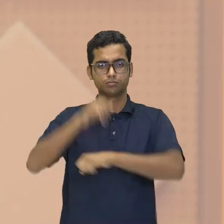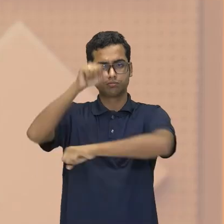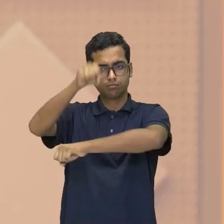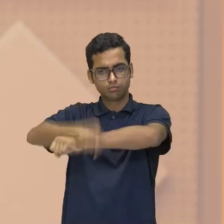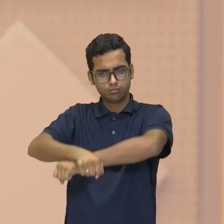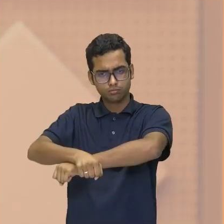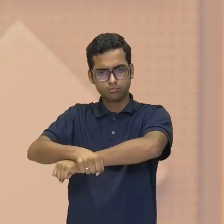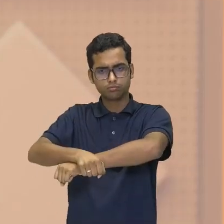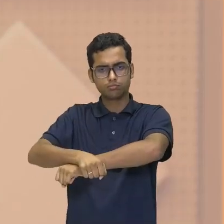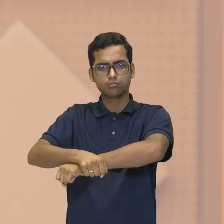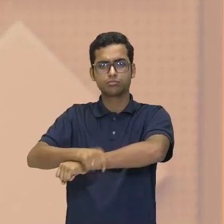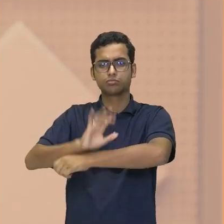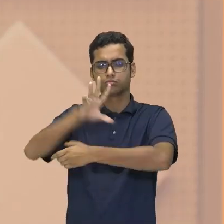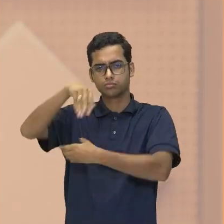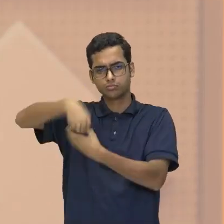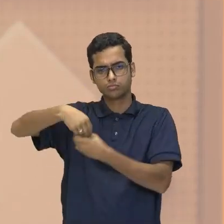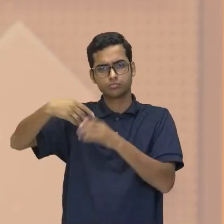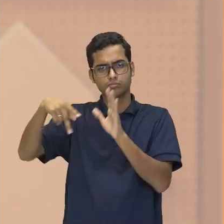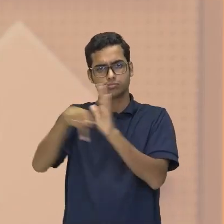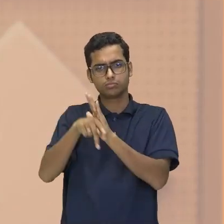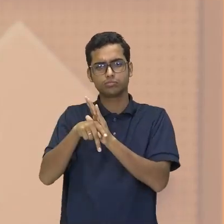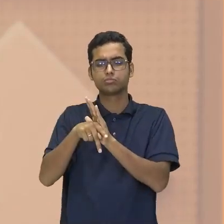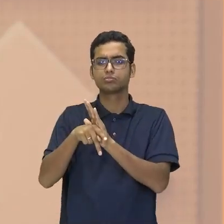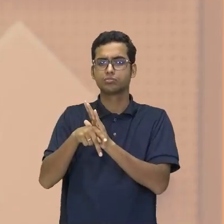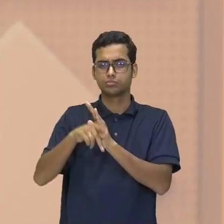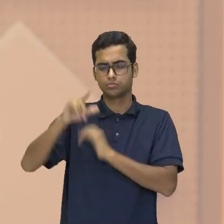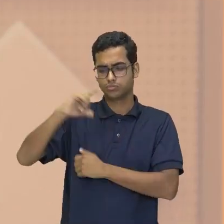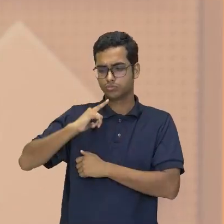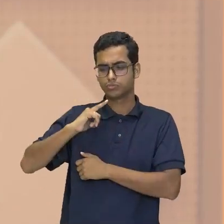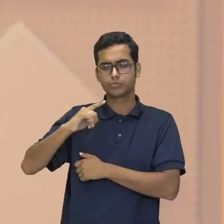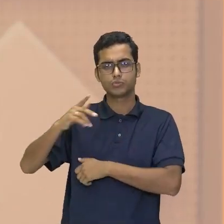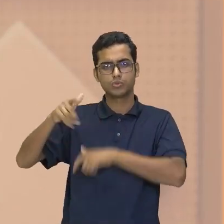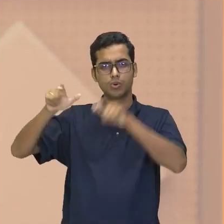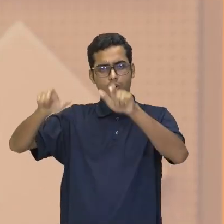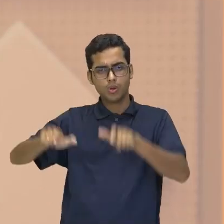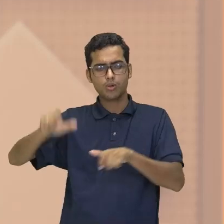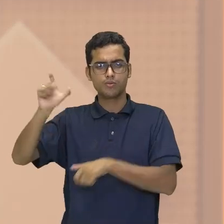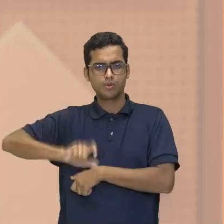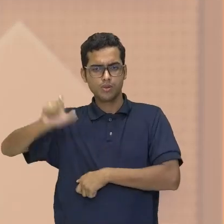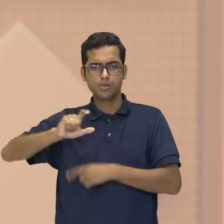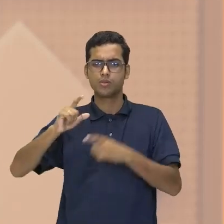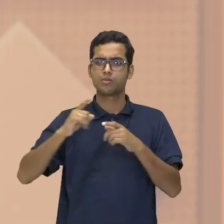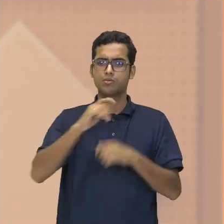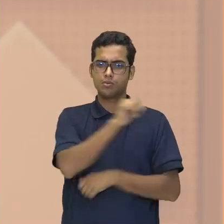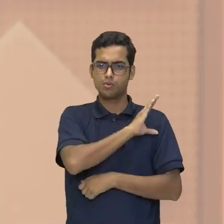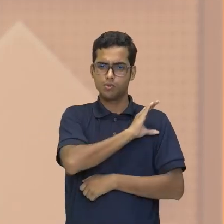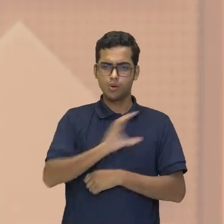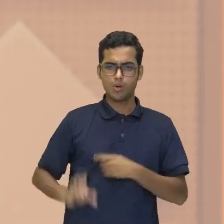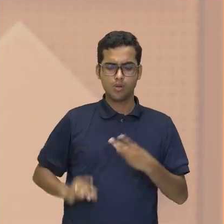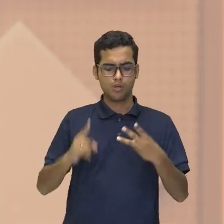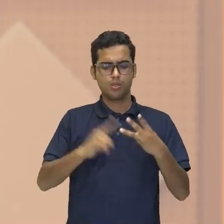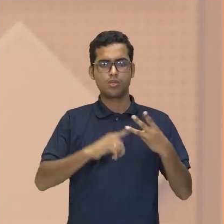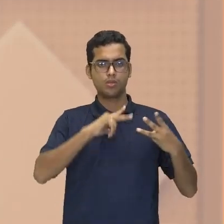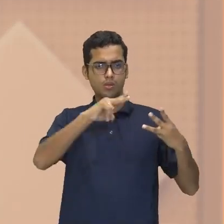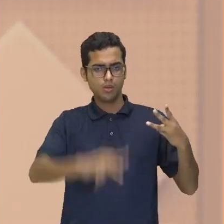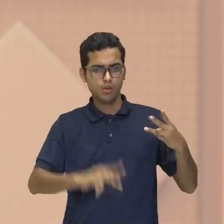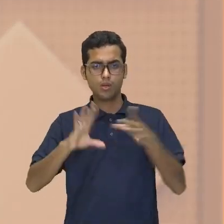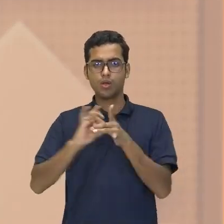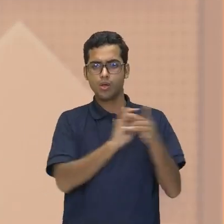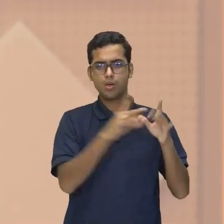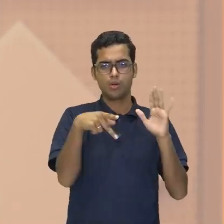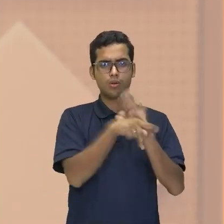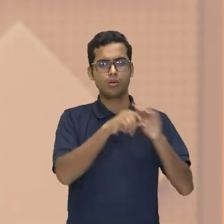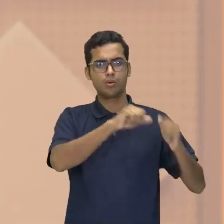escravização doméstica, islâmica, cristã e também a portuguesa dentro do contexto,